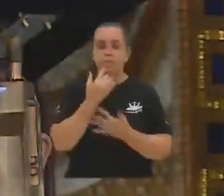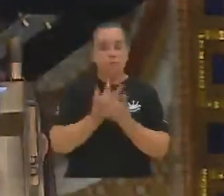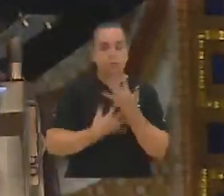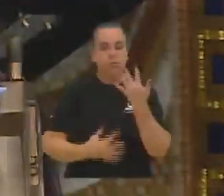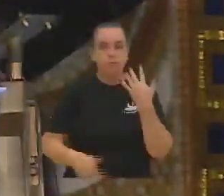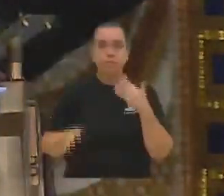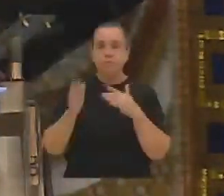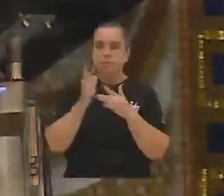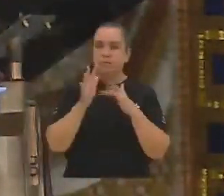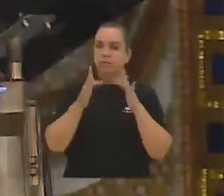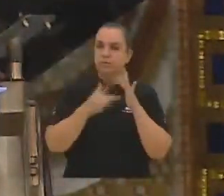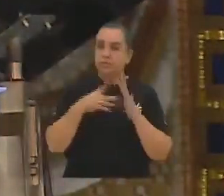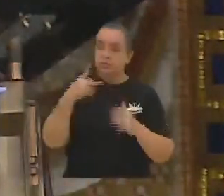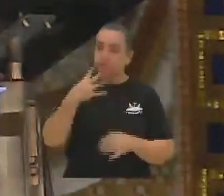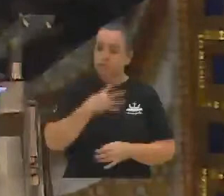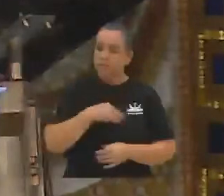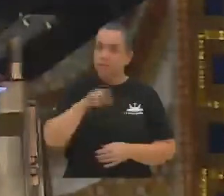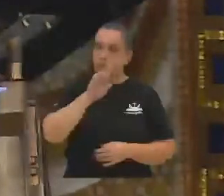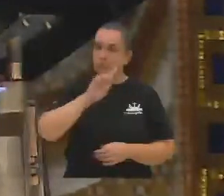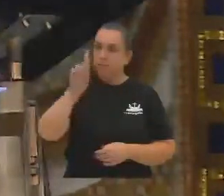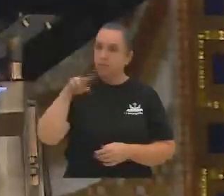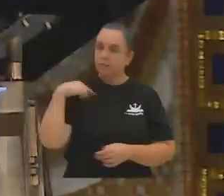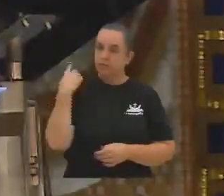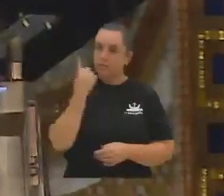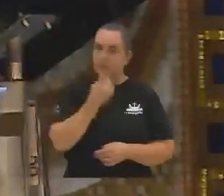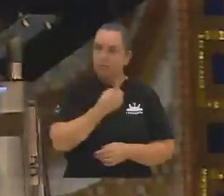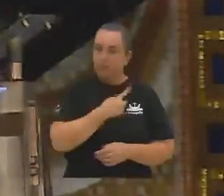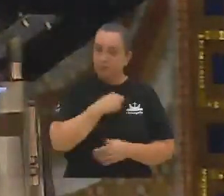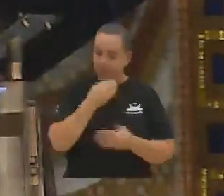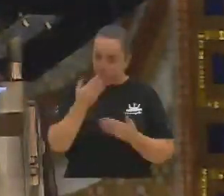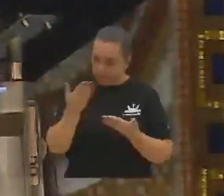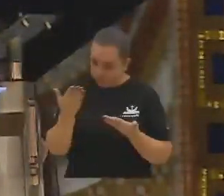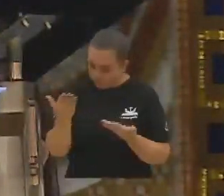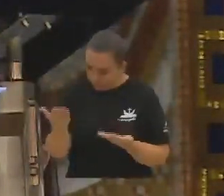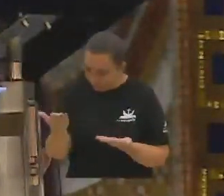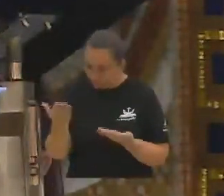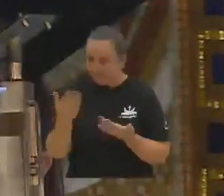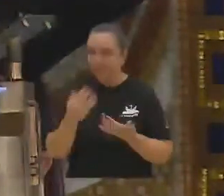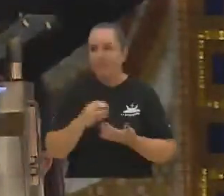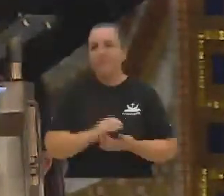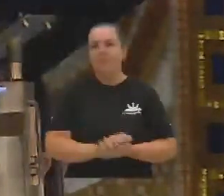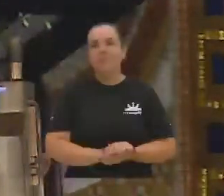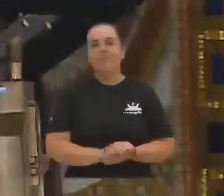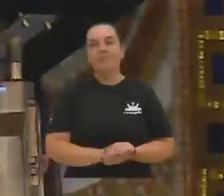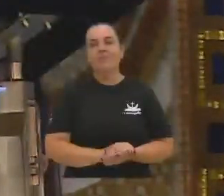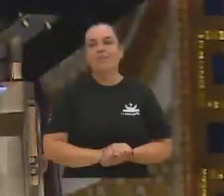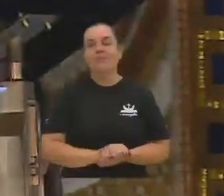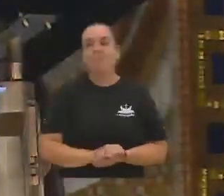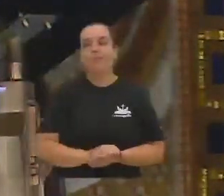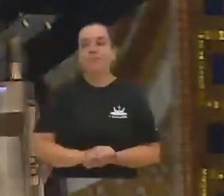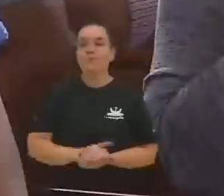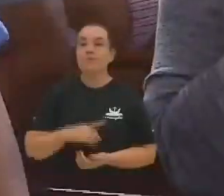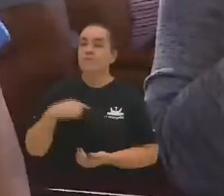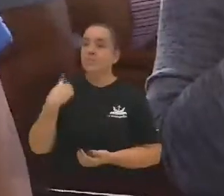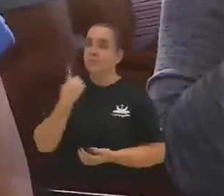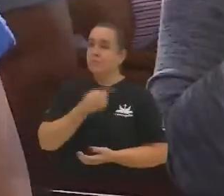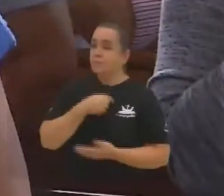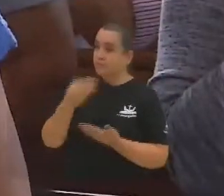o corpo e o sangue de Jesus Cristo, vosso Filho e Senhor nosso.